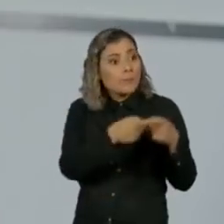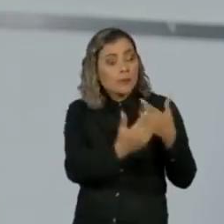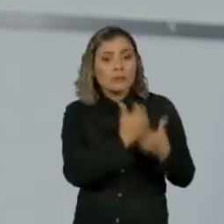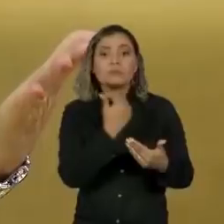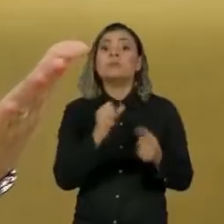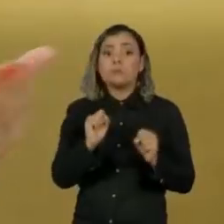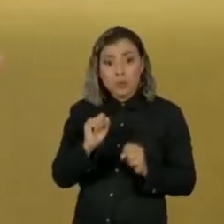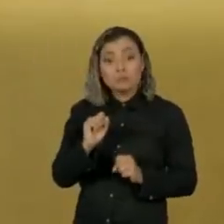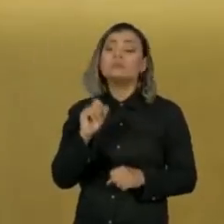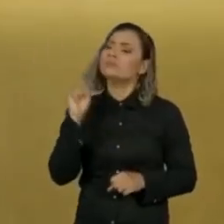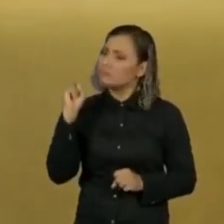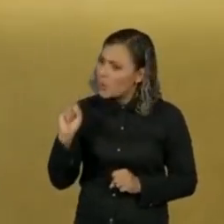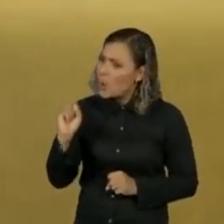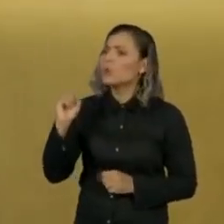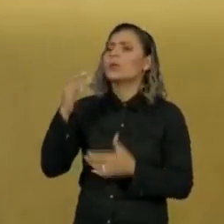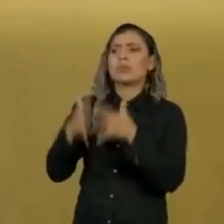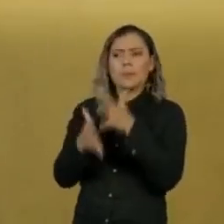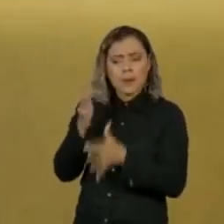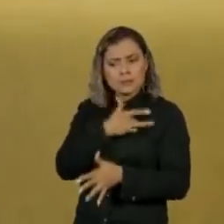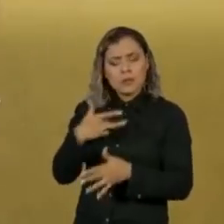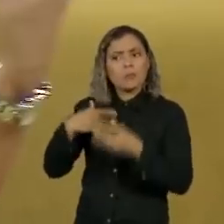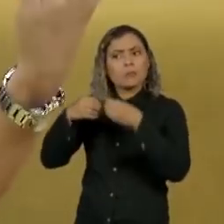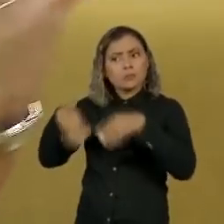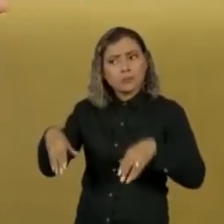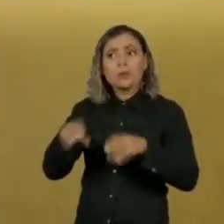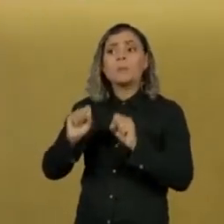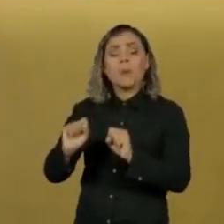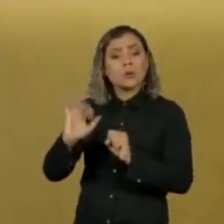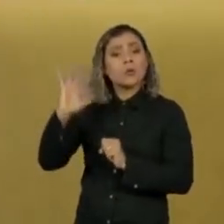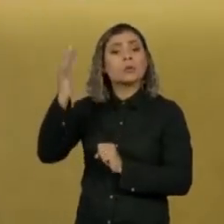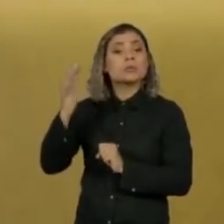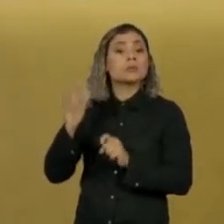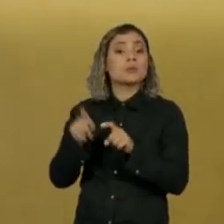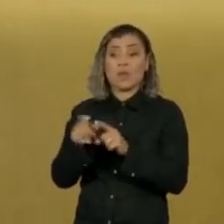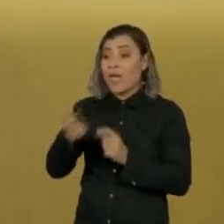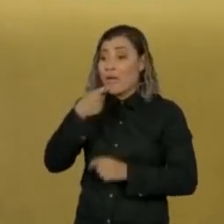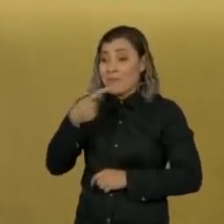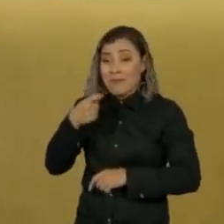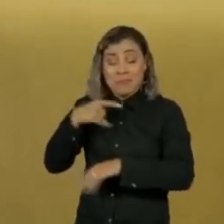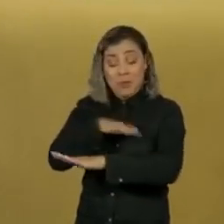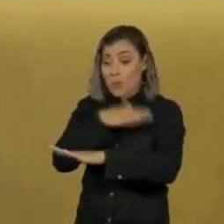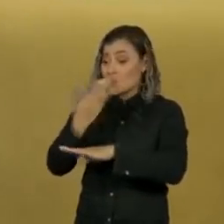mal. E pode fazer mal em dose muito elevada. E você pode, inclusive,